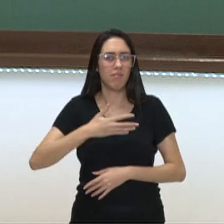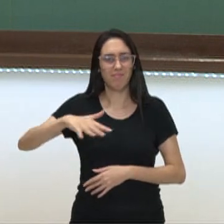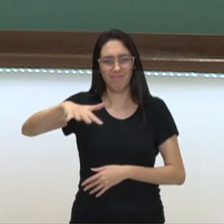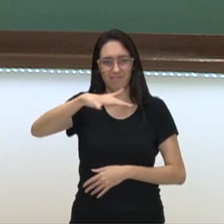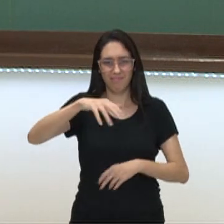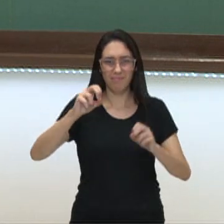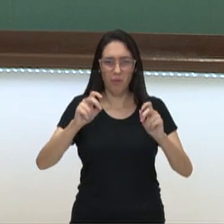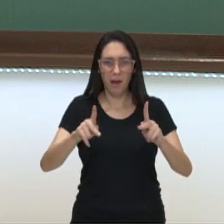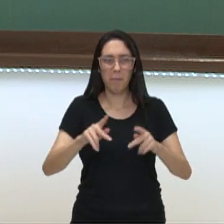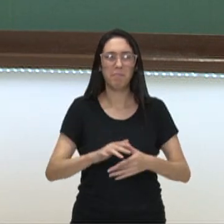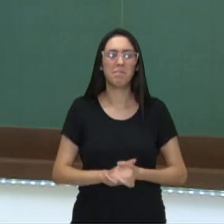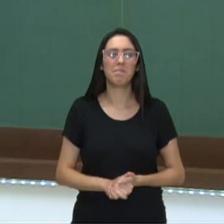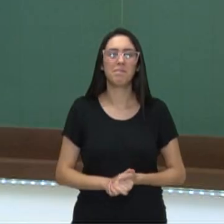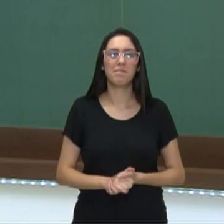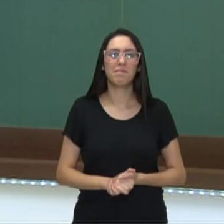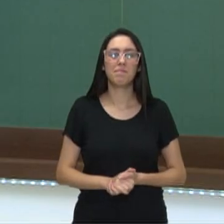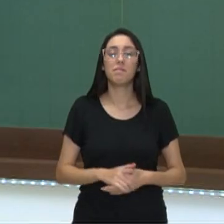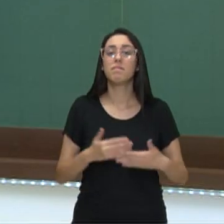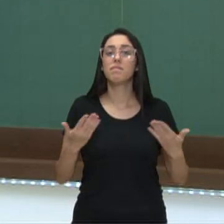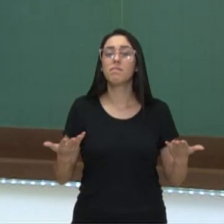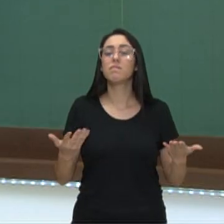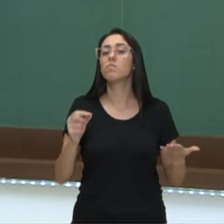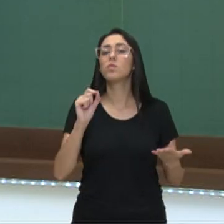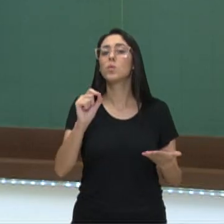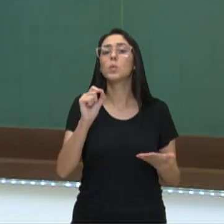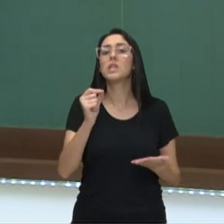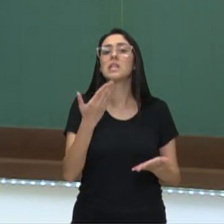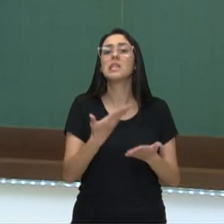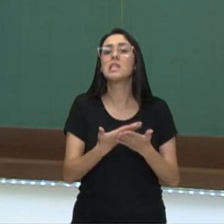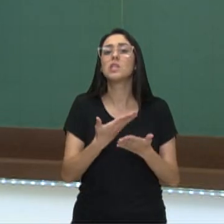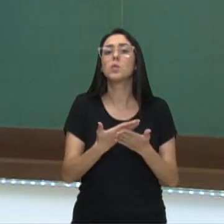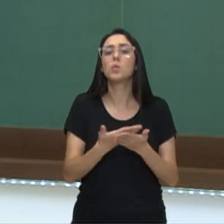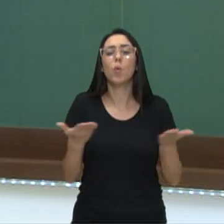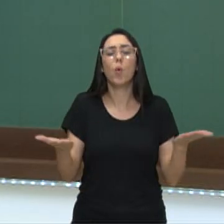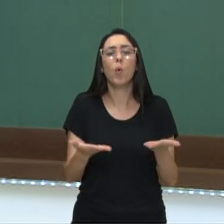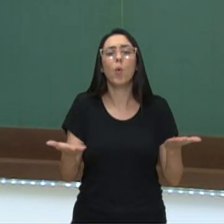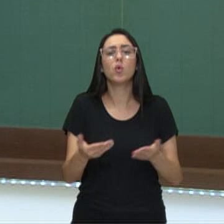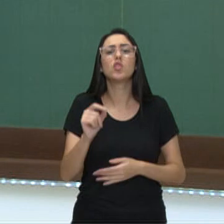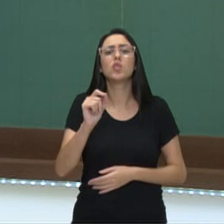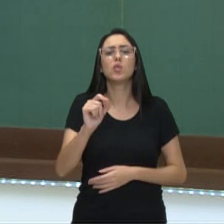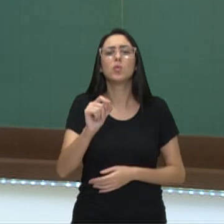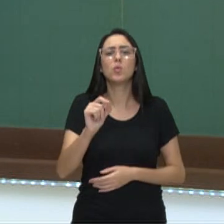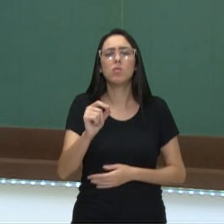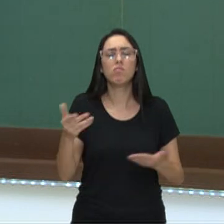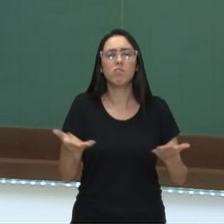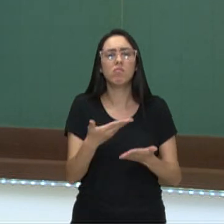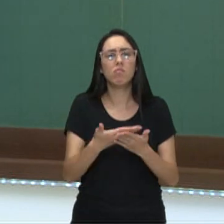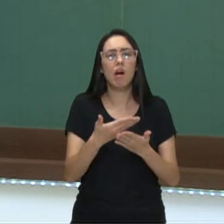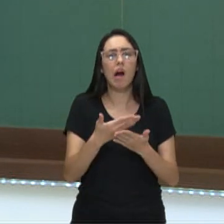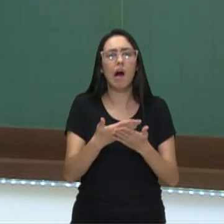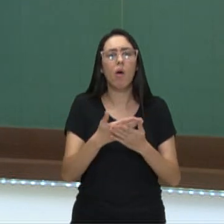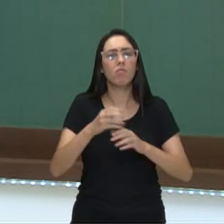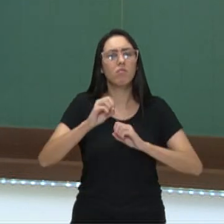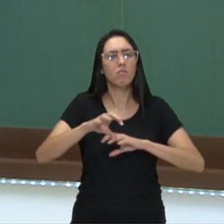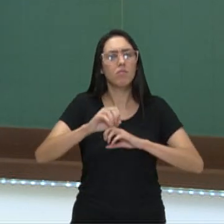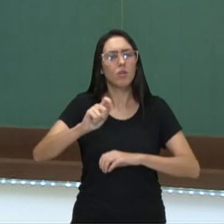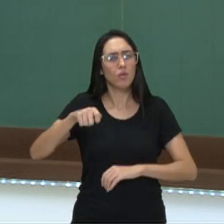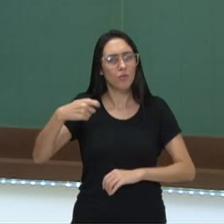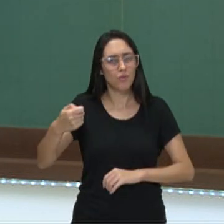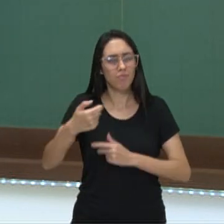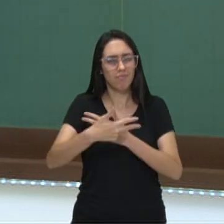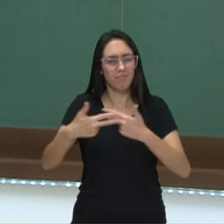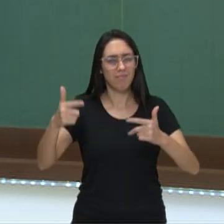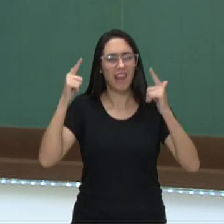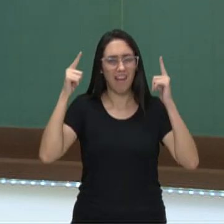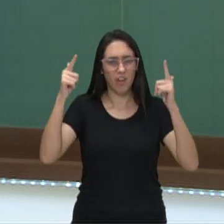ok? Caminhando então, gente, o que nós estudamos então, o que a gente falou nessa aula inicial sobre as práticas